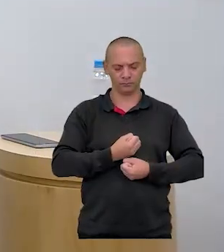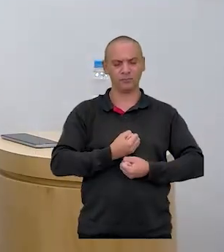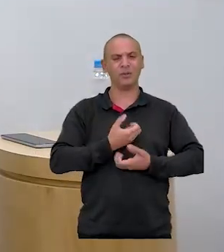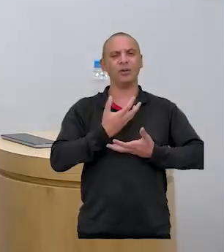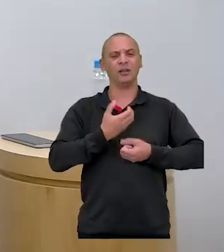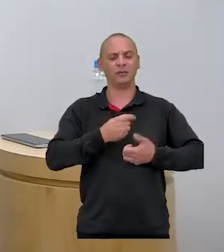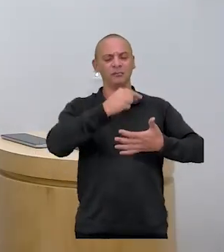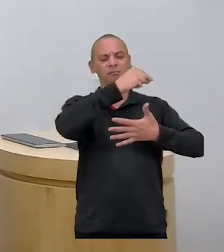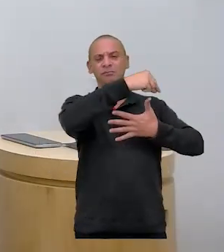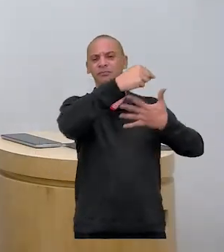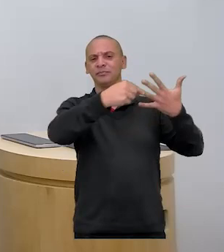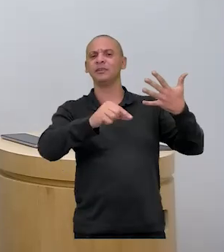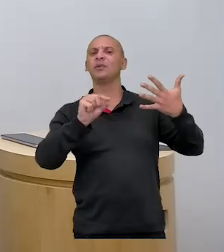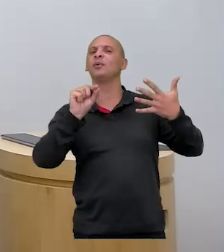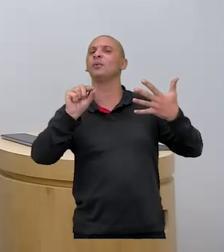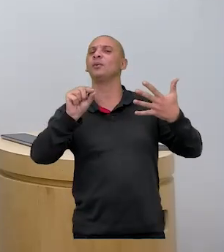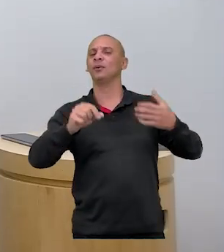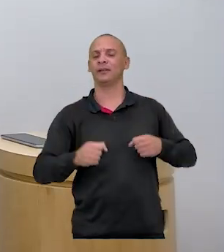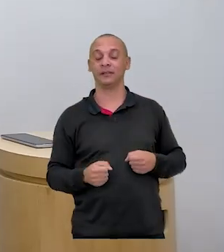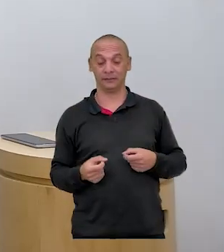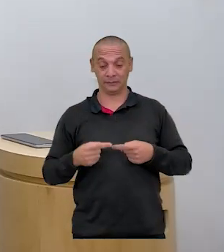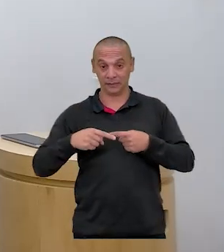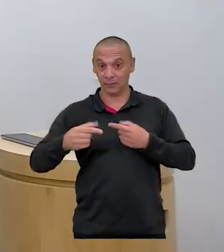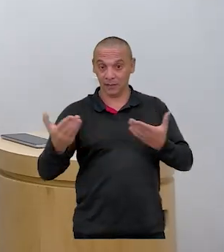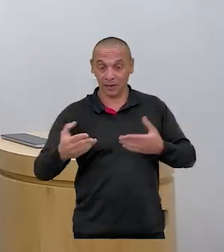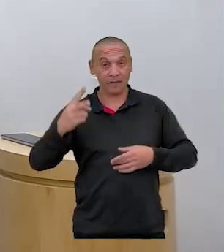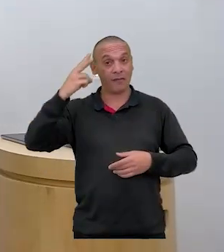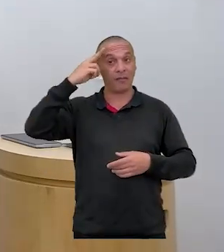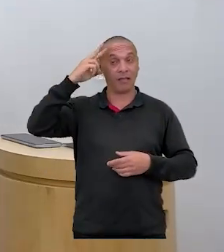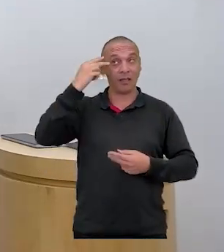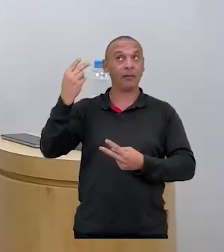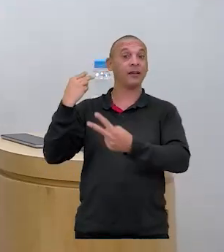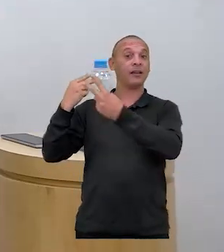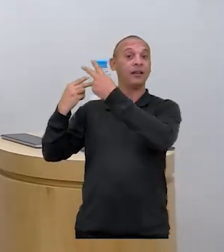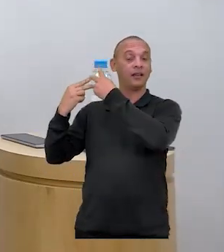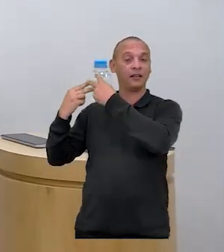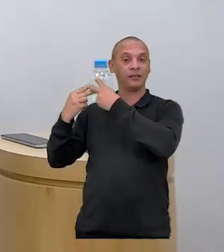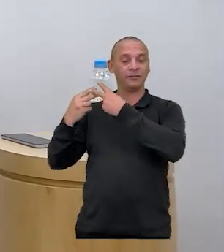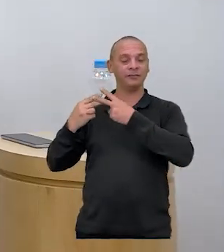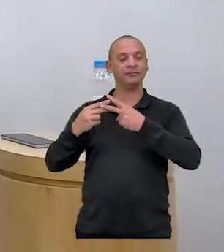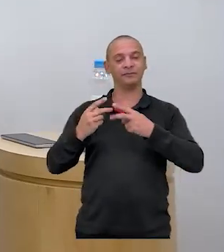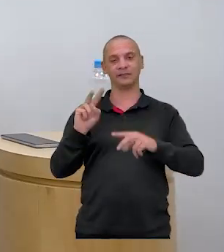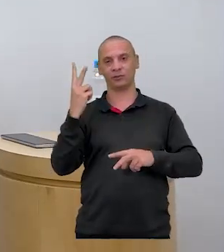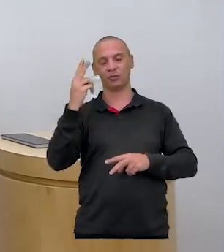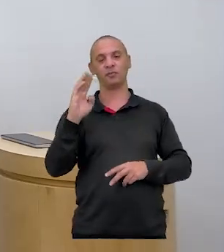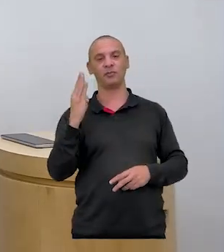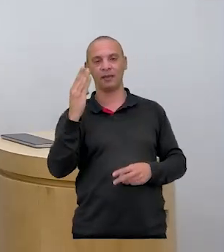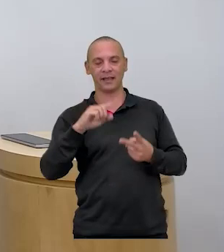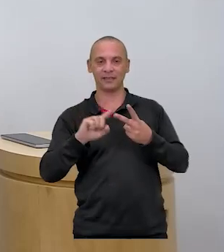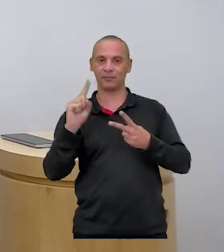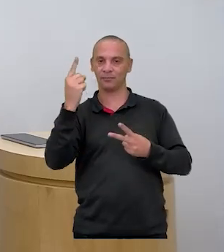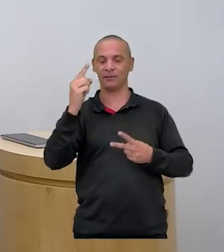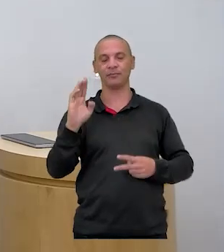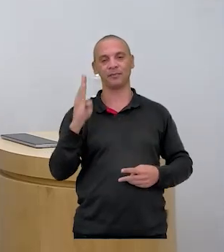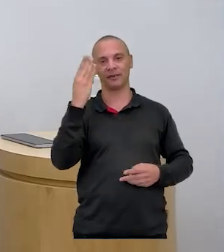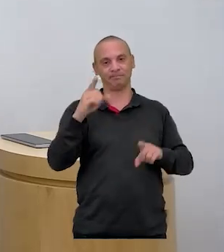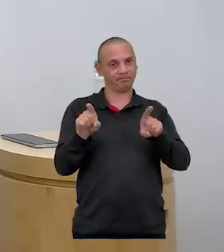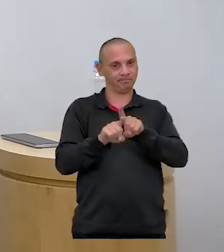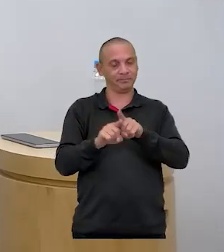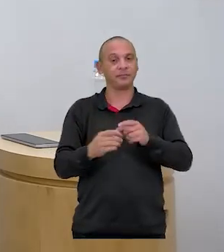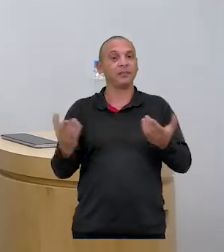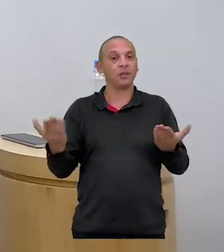é uma semana de retomada, onde vamos tratar de alguns assuntos que já tratamos ao longo do segundo bimestre, primeiro bimestre, e vamos